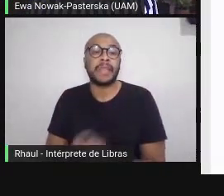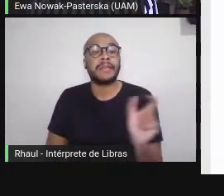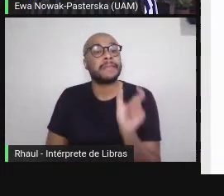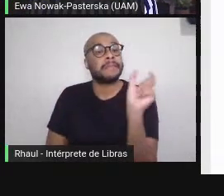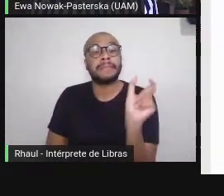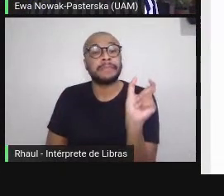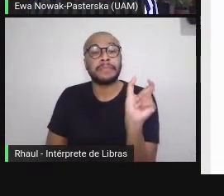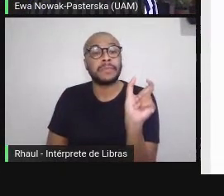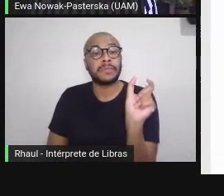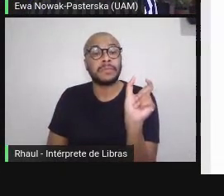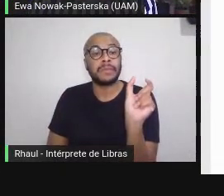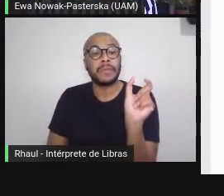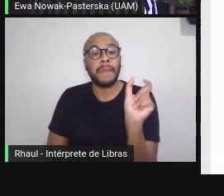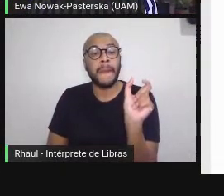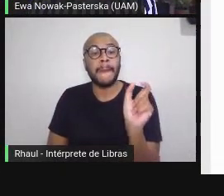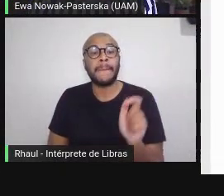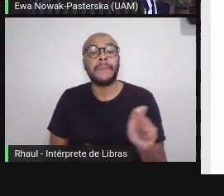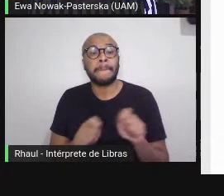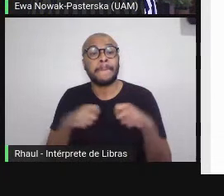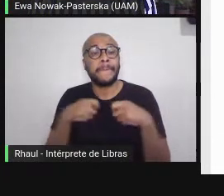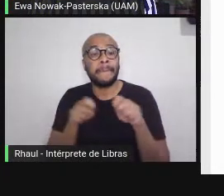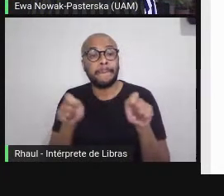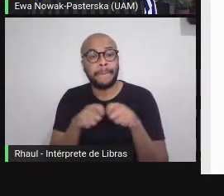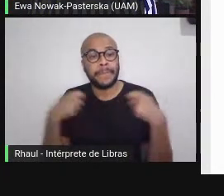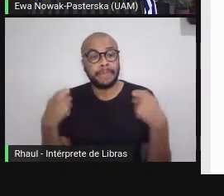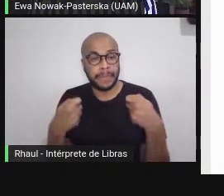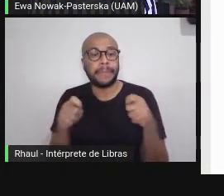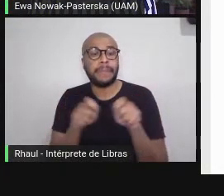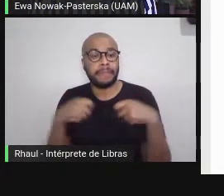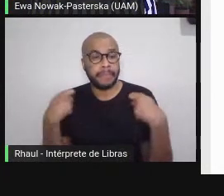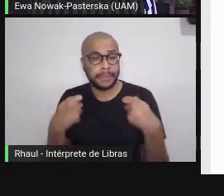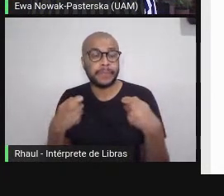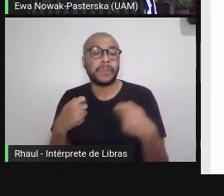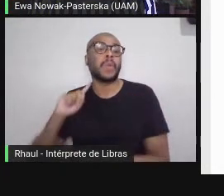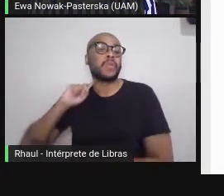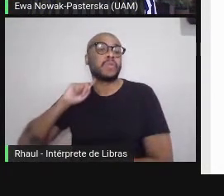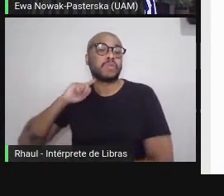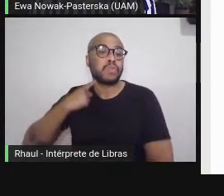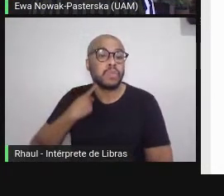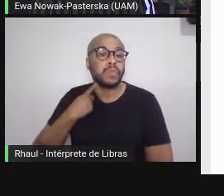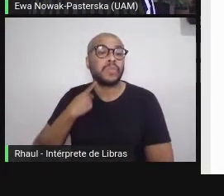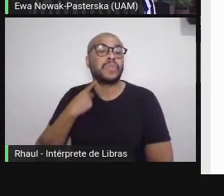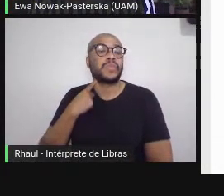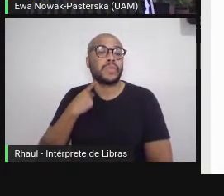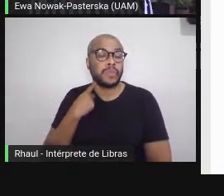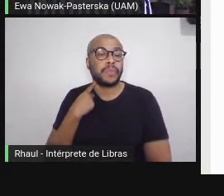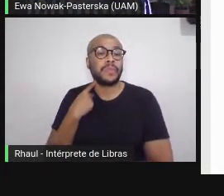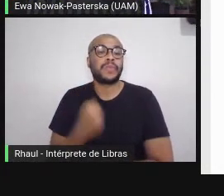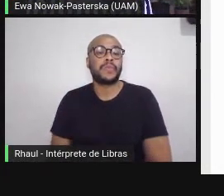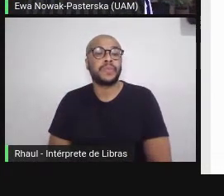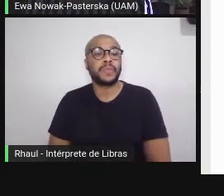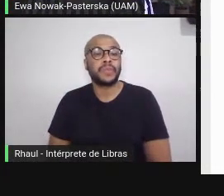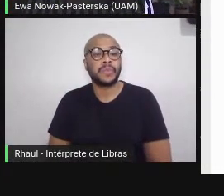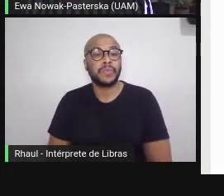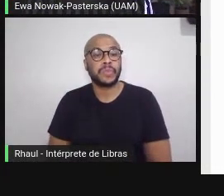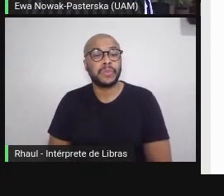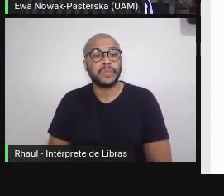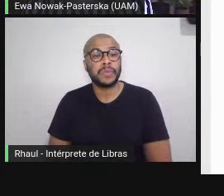Jan Pãozinho. Michał Brudny, Michał Sujo. Piotr Kozioł,